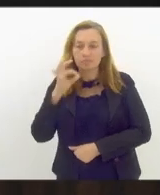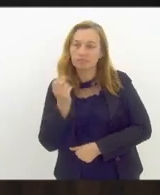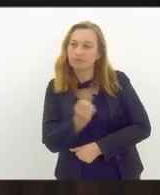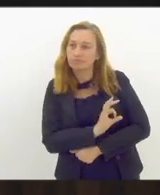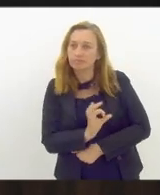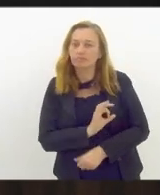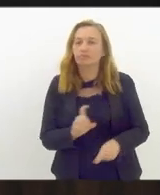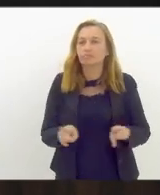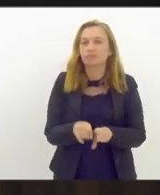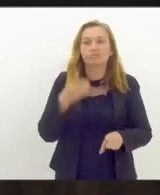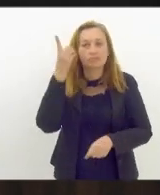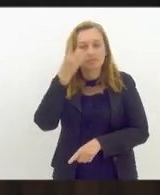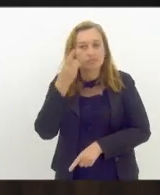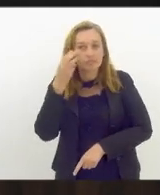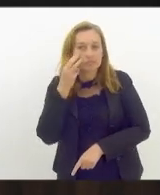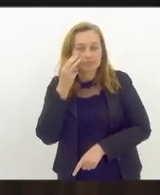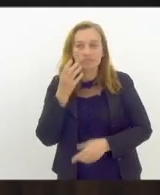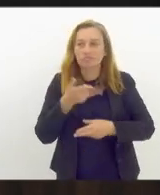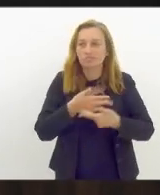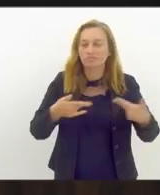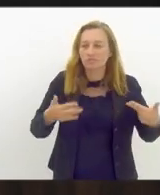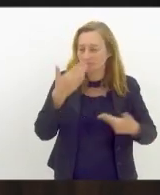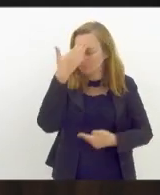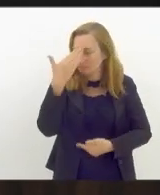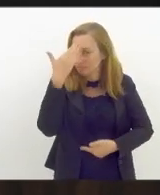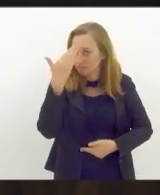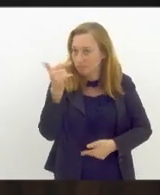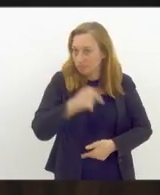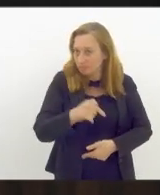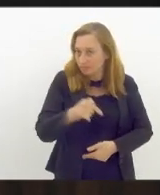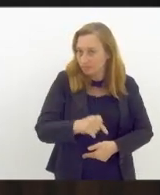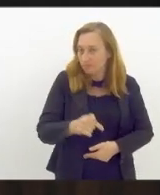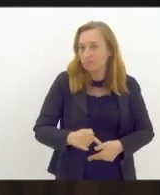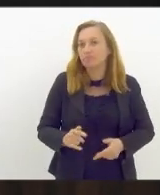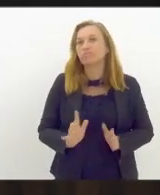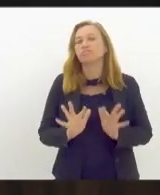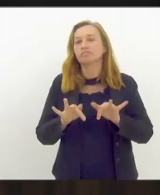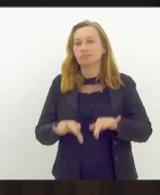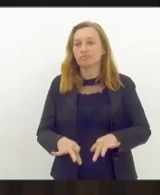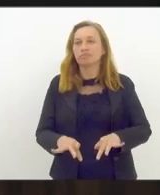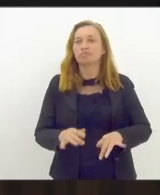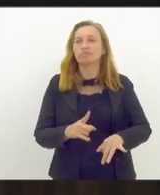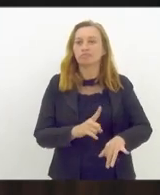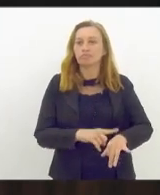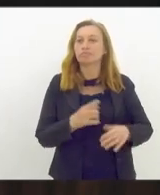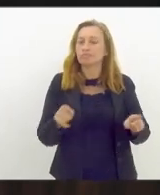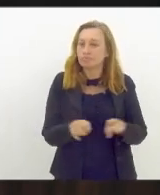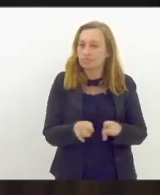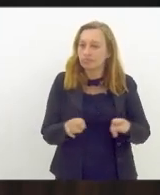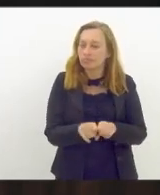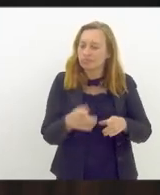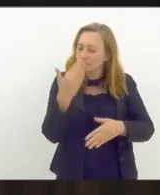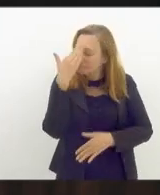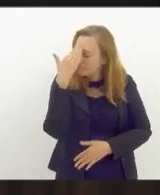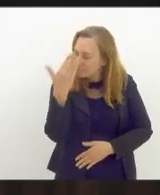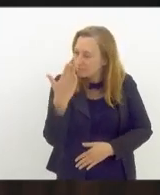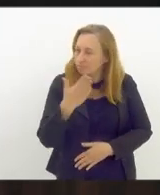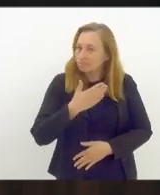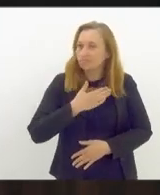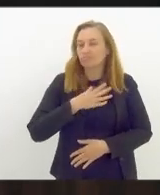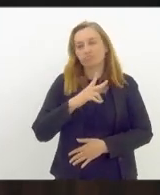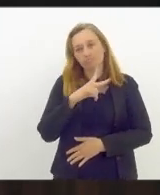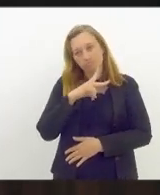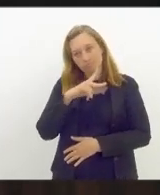deputado Valdec, muitos agradecimentos aqui no expediente final. Então, também quero deixar o meu agradecimento